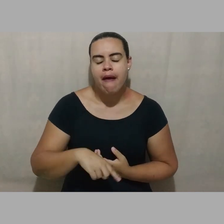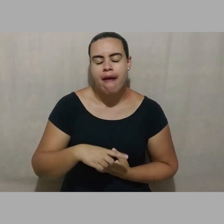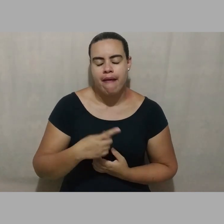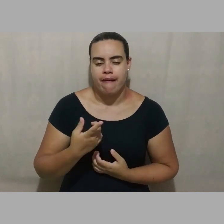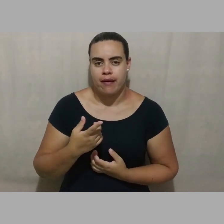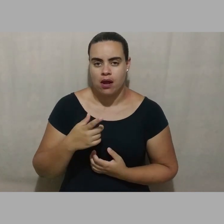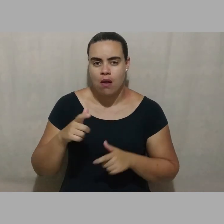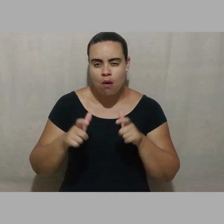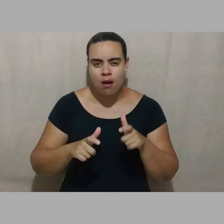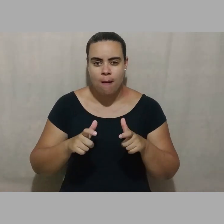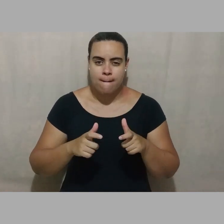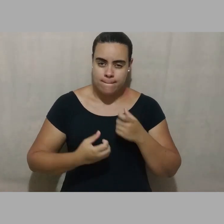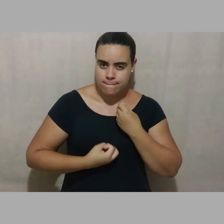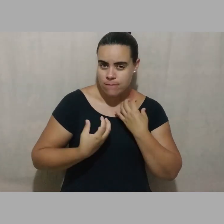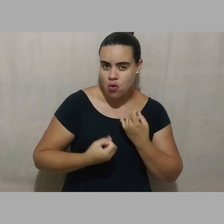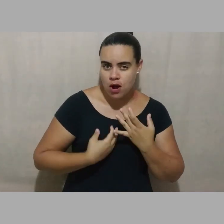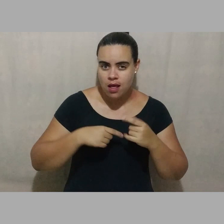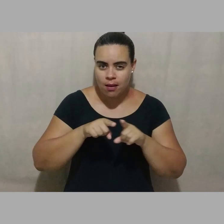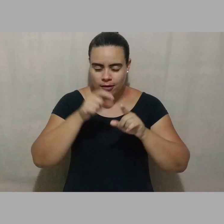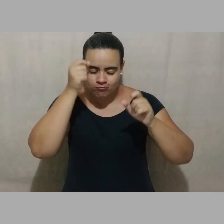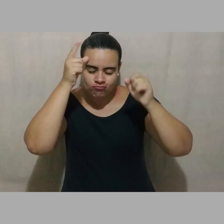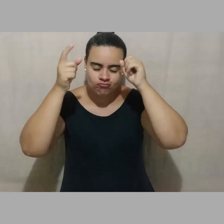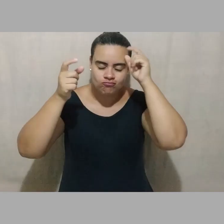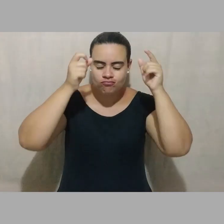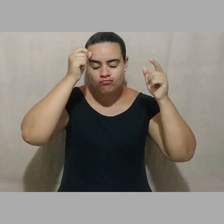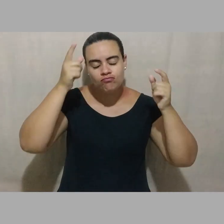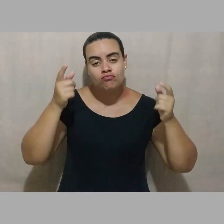poético e também de impulsionamento criativo,